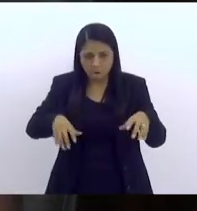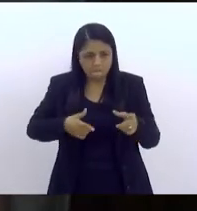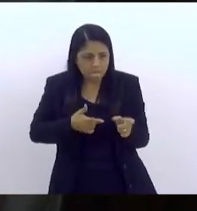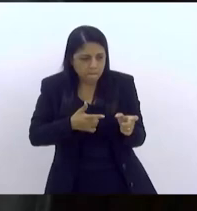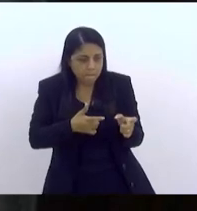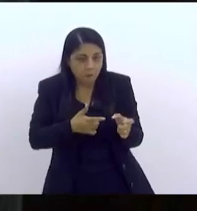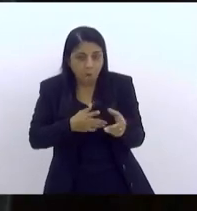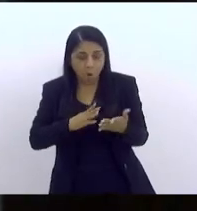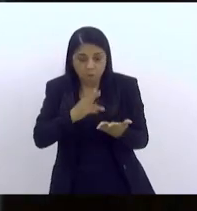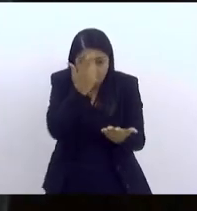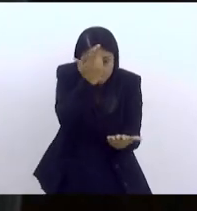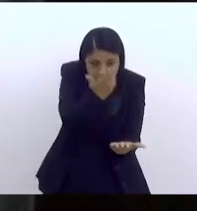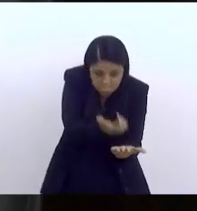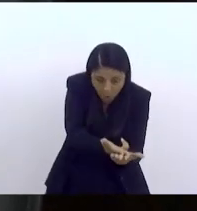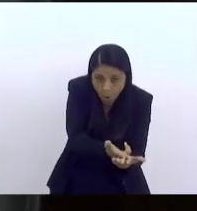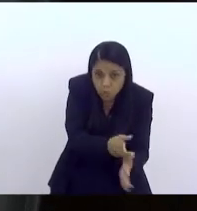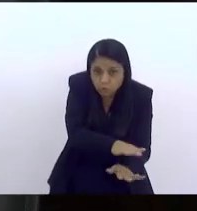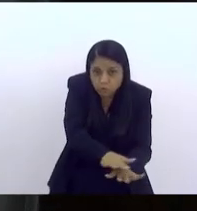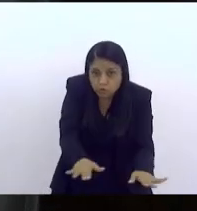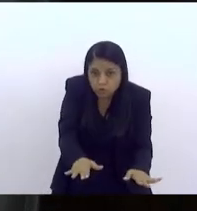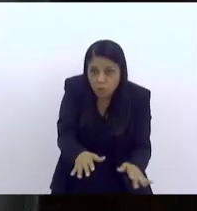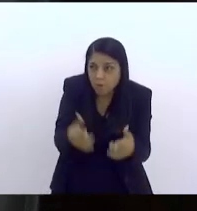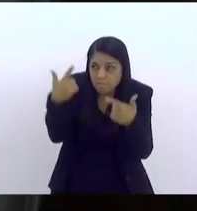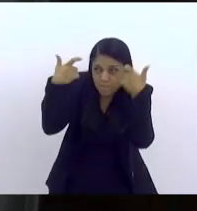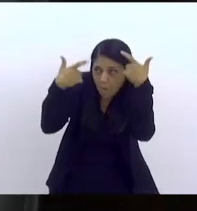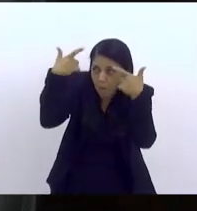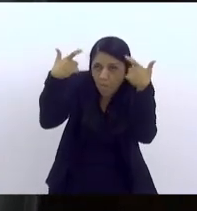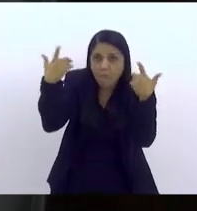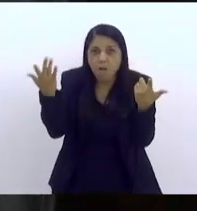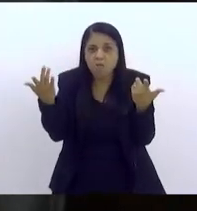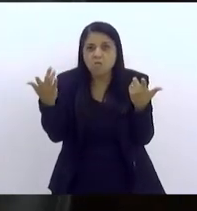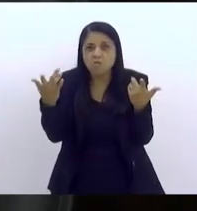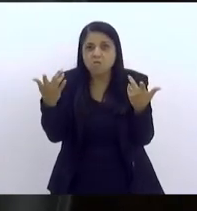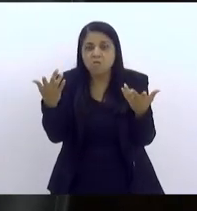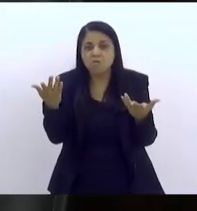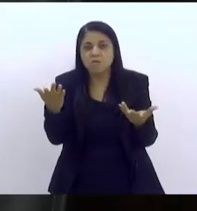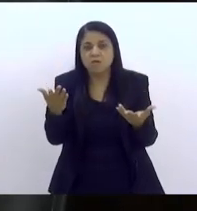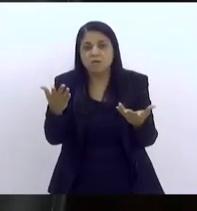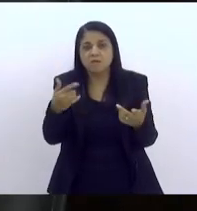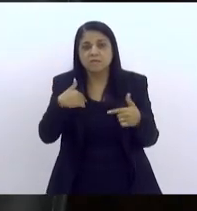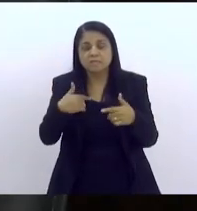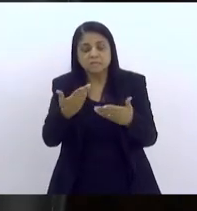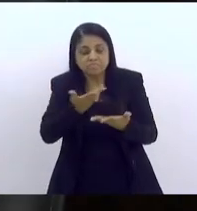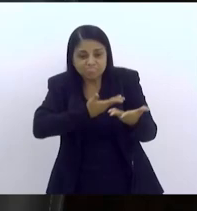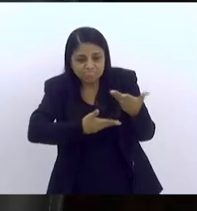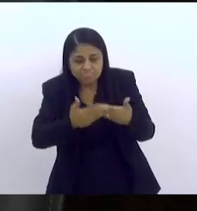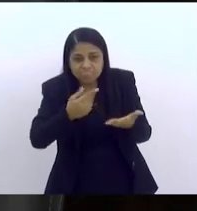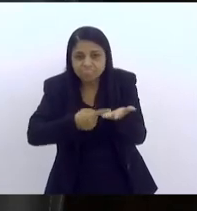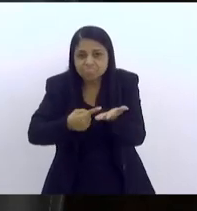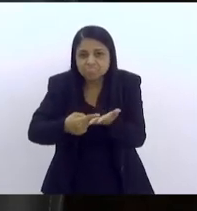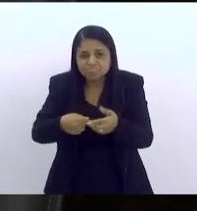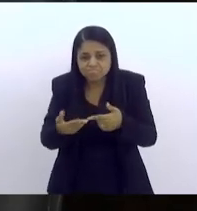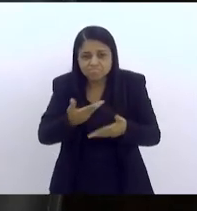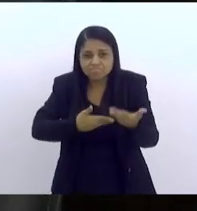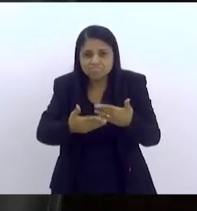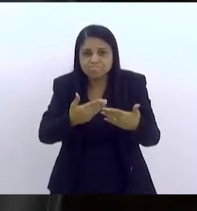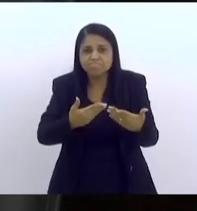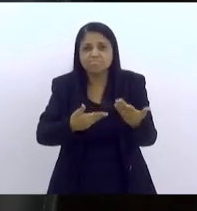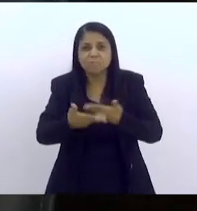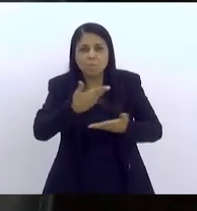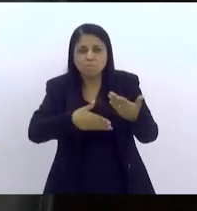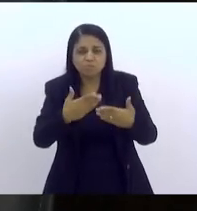jogar no chão por conta do tiroteios e vir para negociações com a secretaria de educação e que não acontece